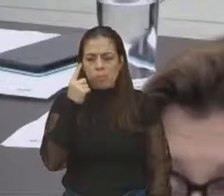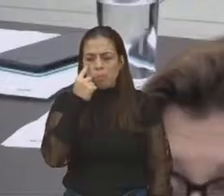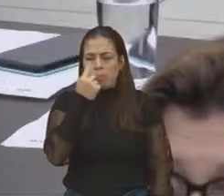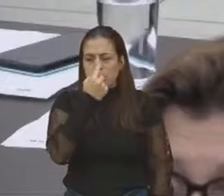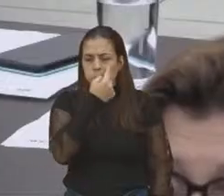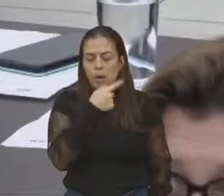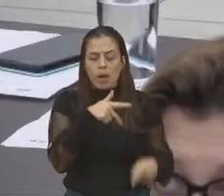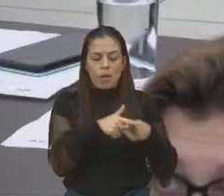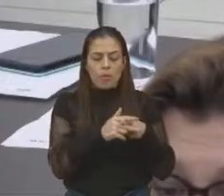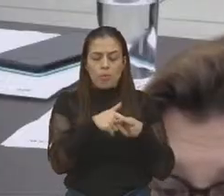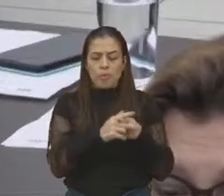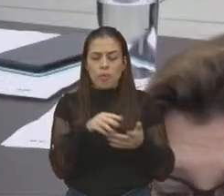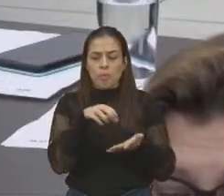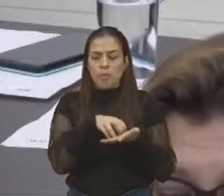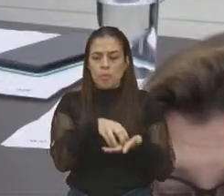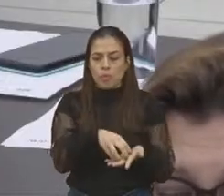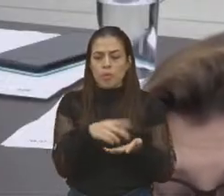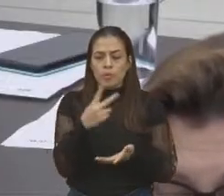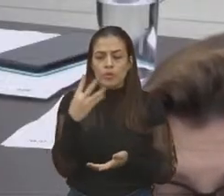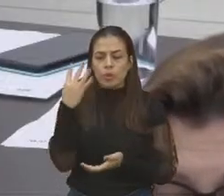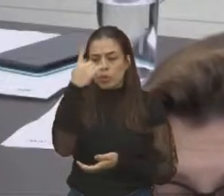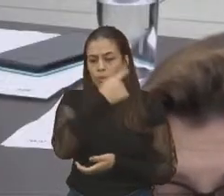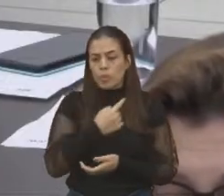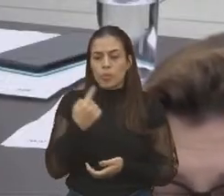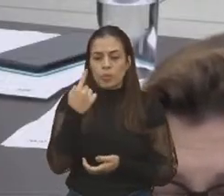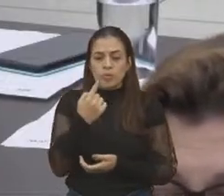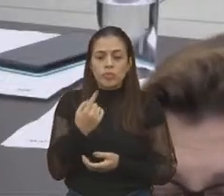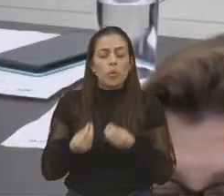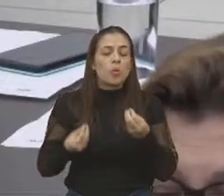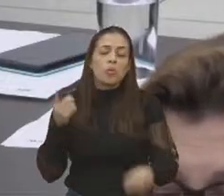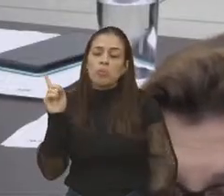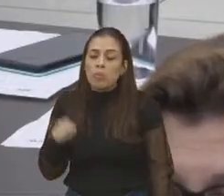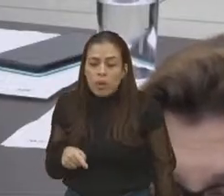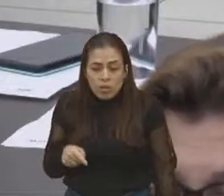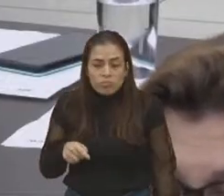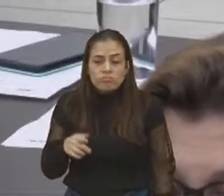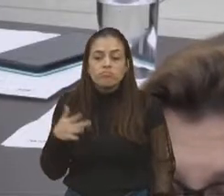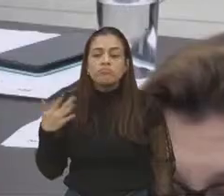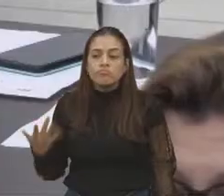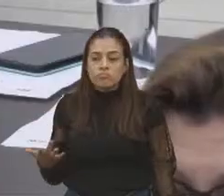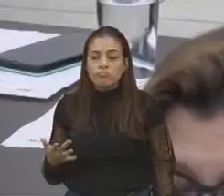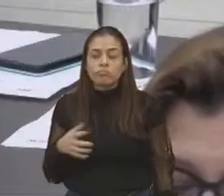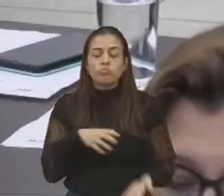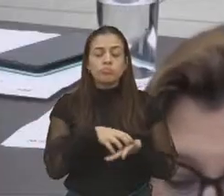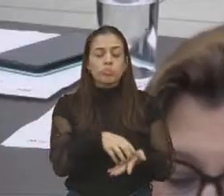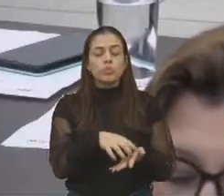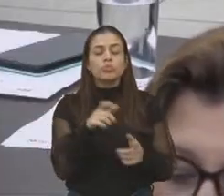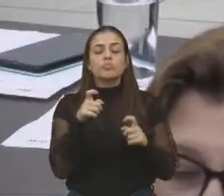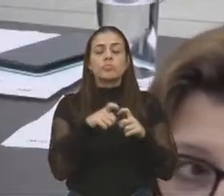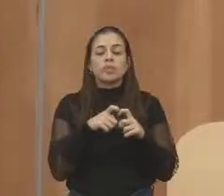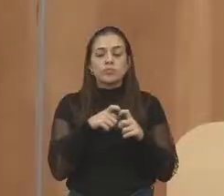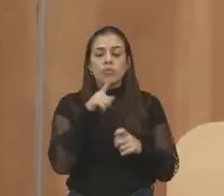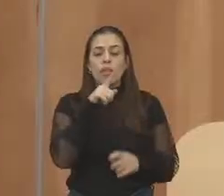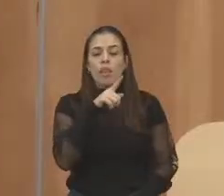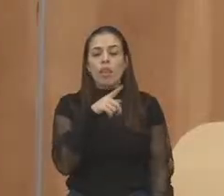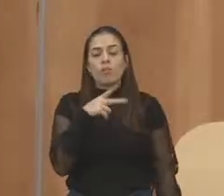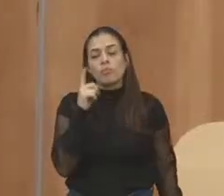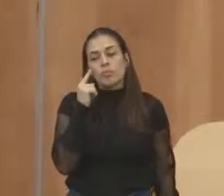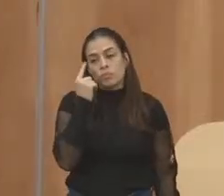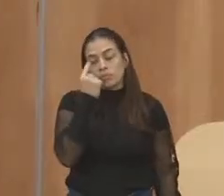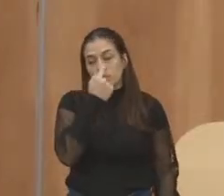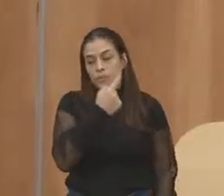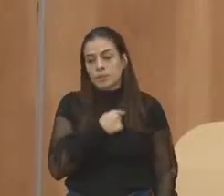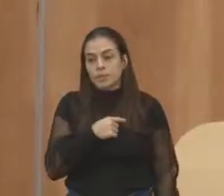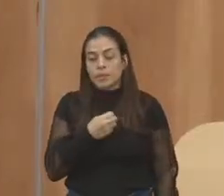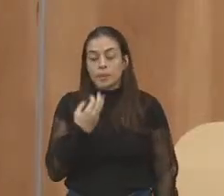do posto médico 24 horas do Parque Minha Lua. Como é que vai ficar a reforma do posto médico do Parque Minha Lua 24 horas? Boa